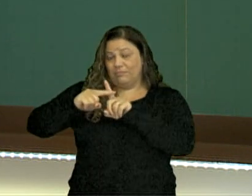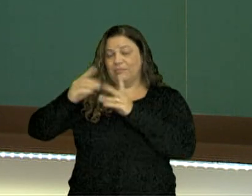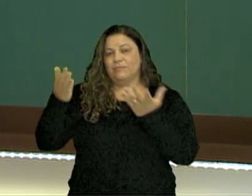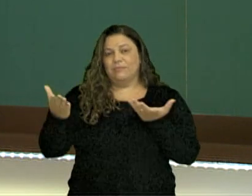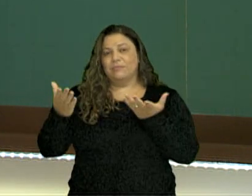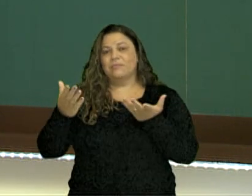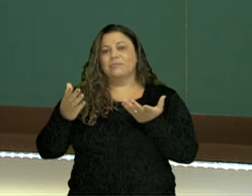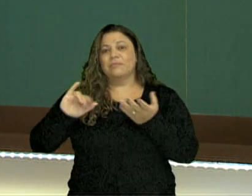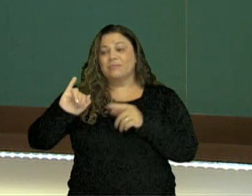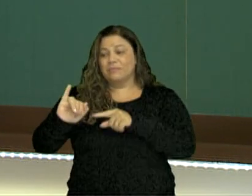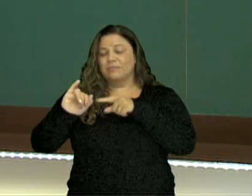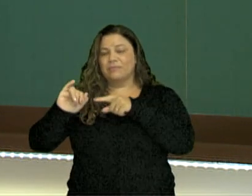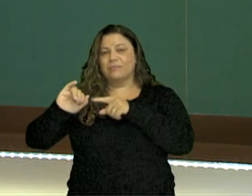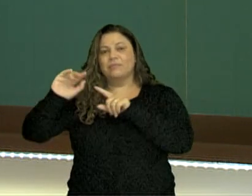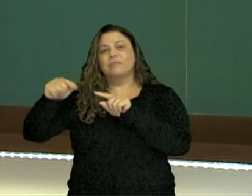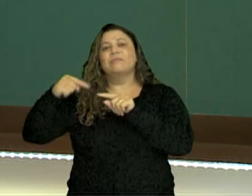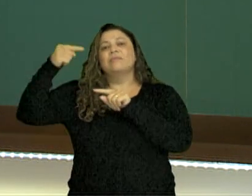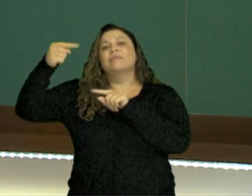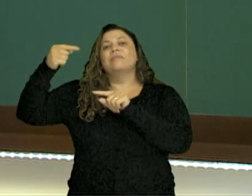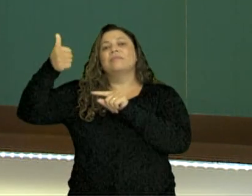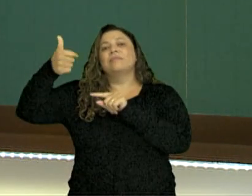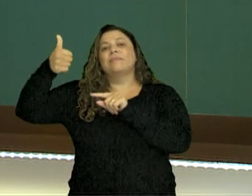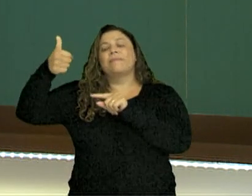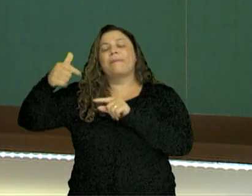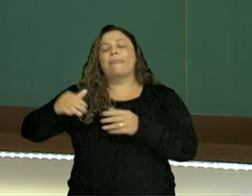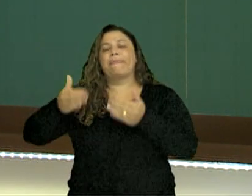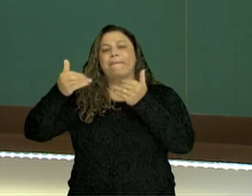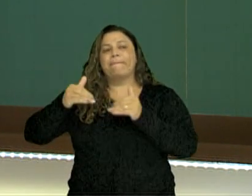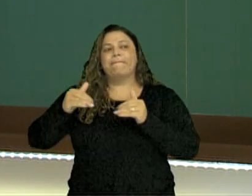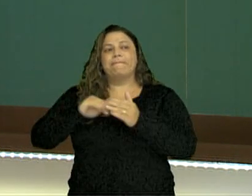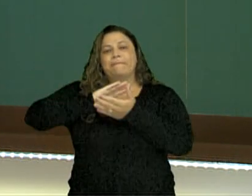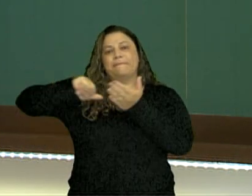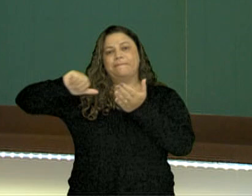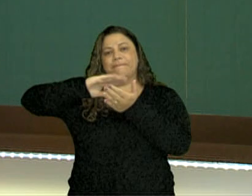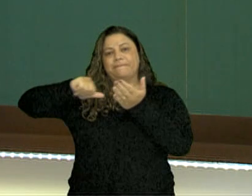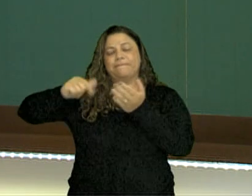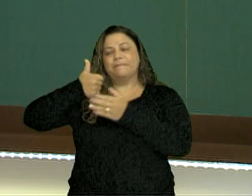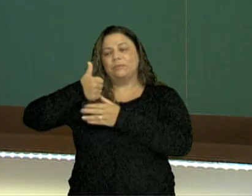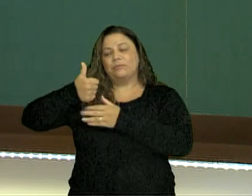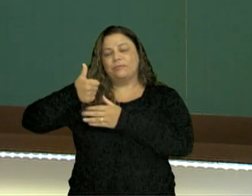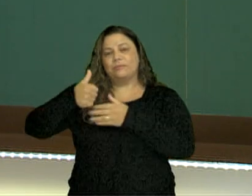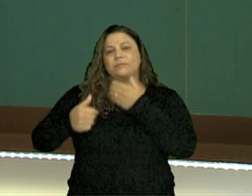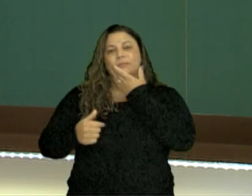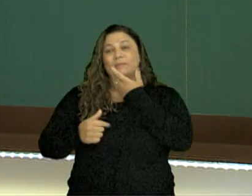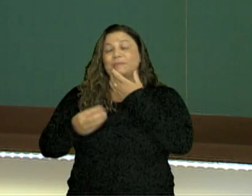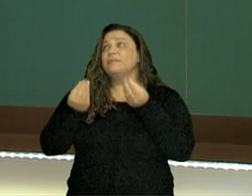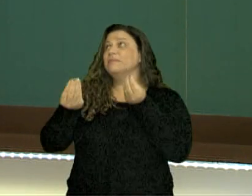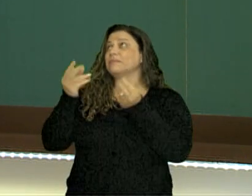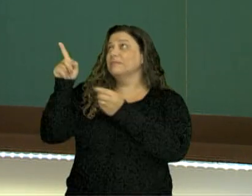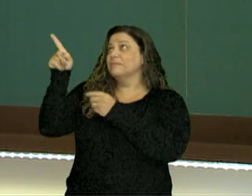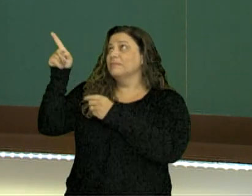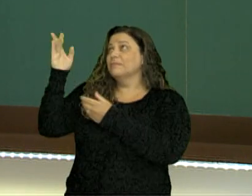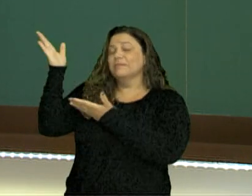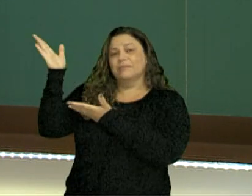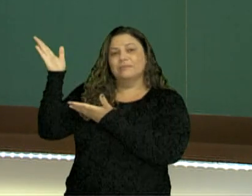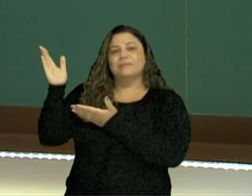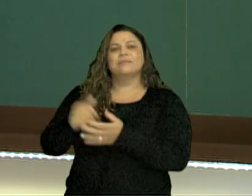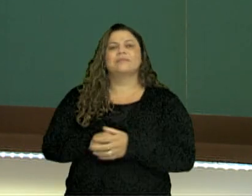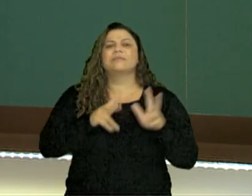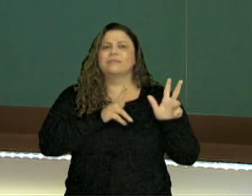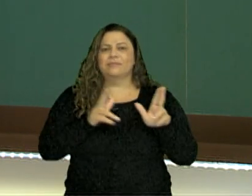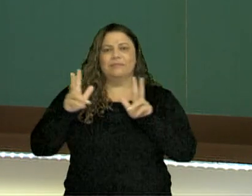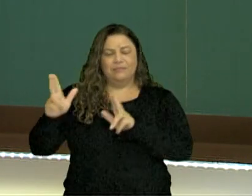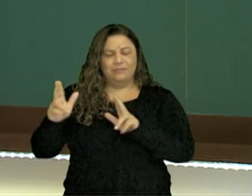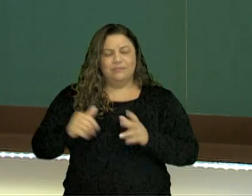i elevado a 12. O que eu tenho que fazer? Tirar esse 12 aqui. Como é que eu faço isso? Tem que fazer a mesma coisa em ambos